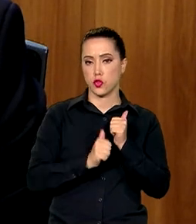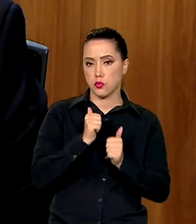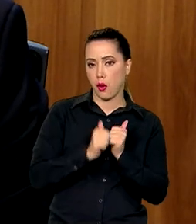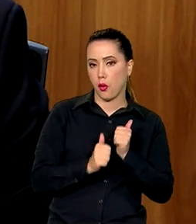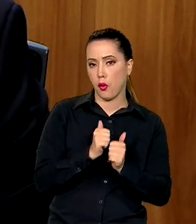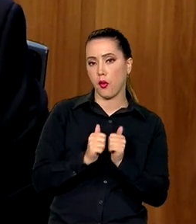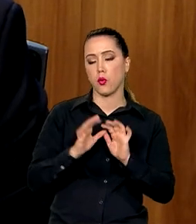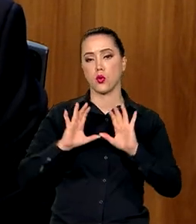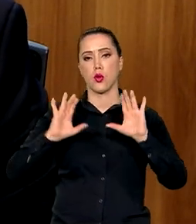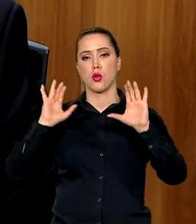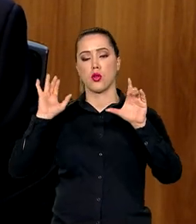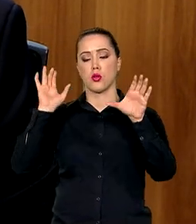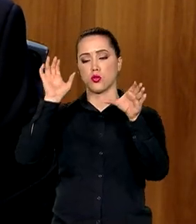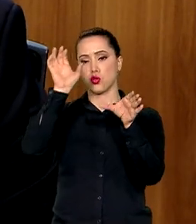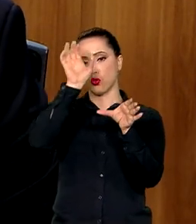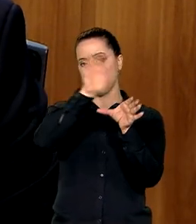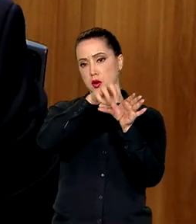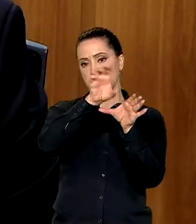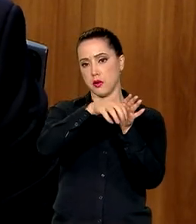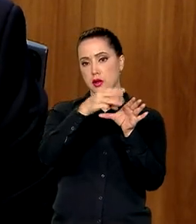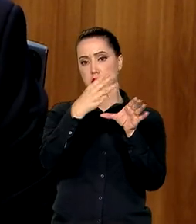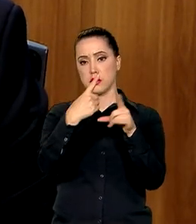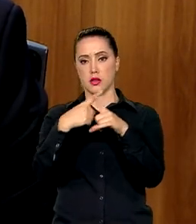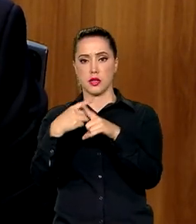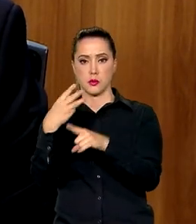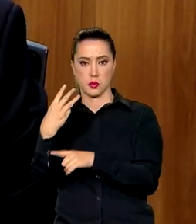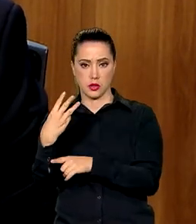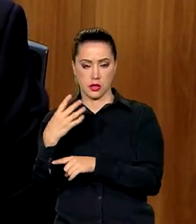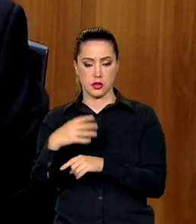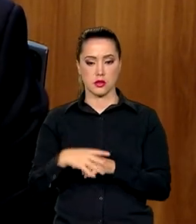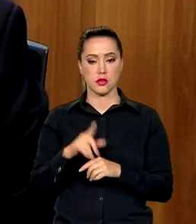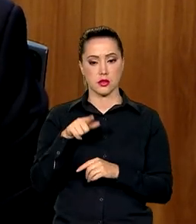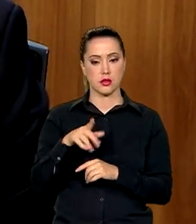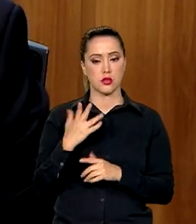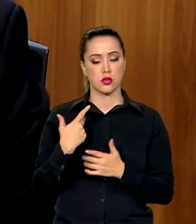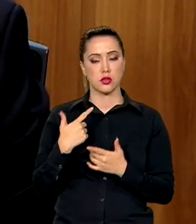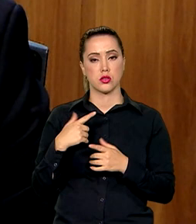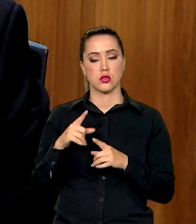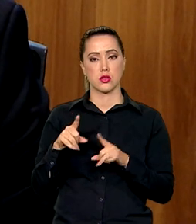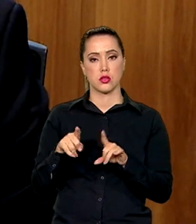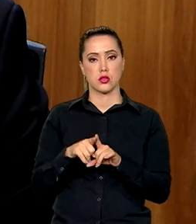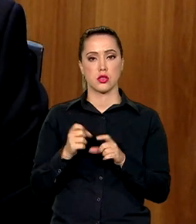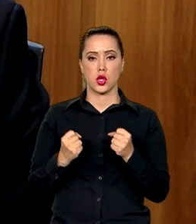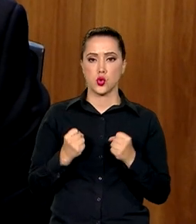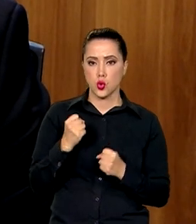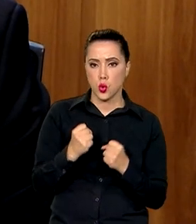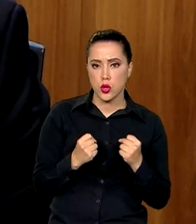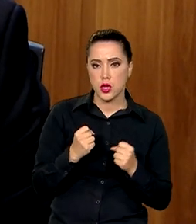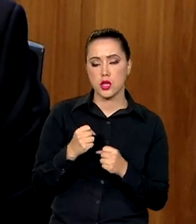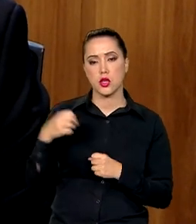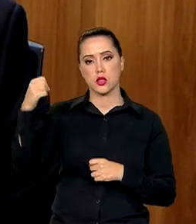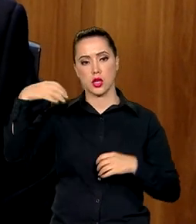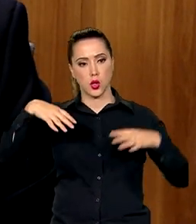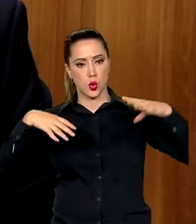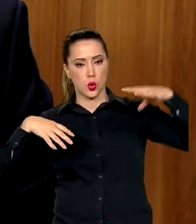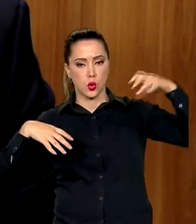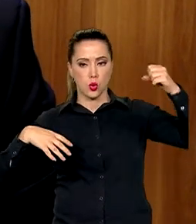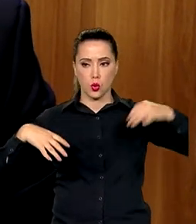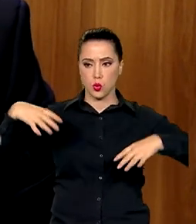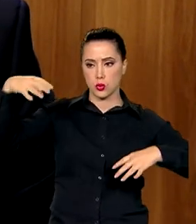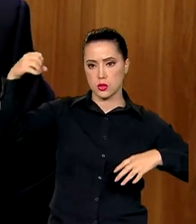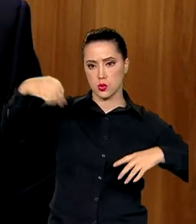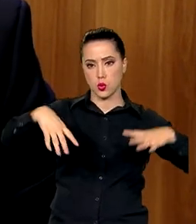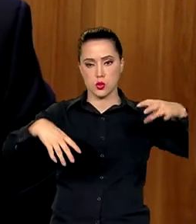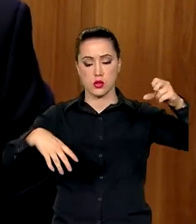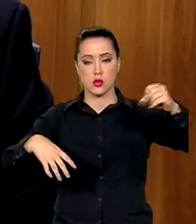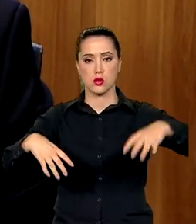quadra de basquete 3 por3 que já é um esporte pan-americano tem uma pista de cupa ao redor iluminação playground e a